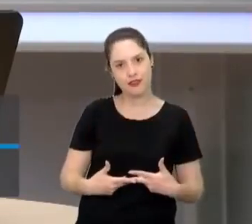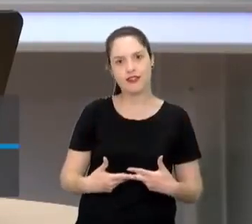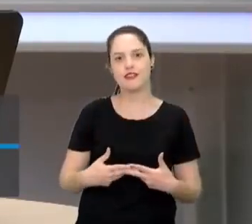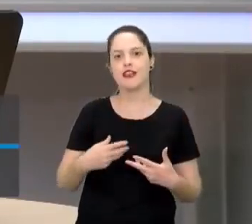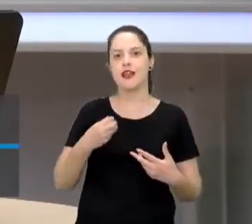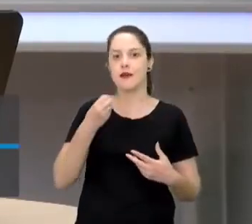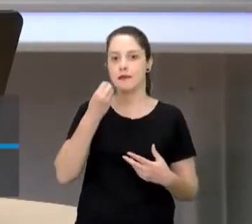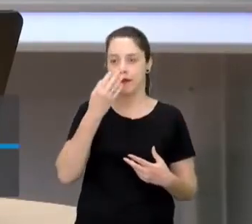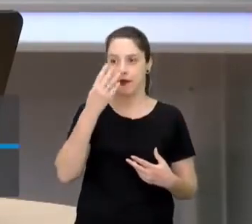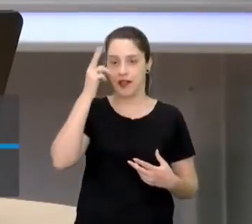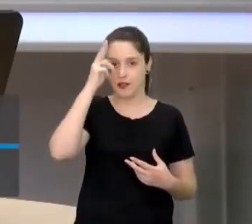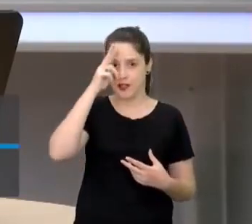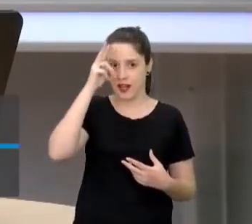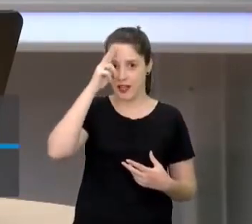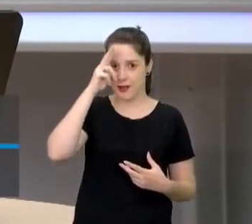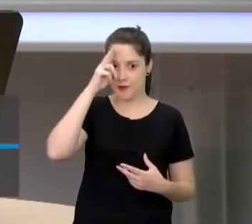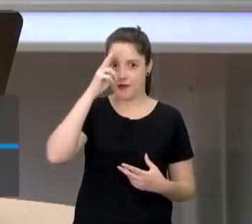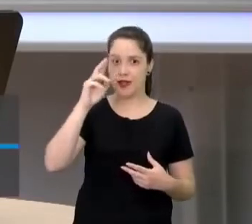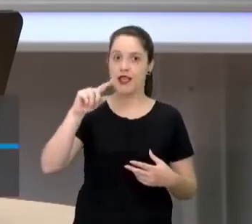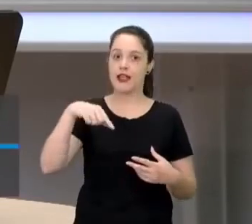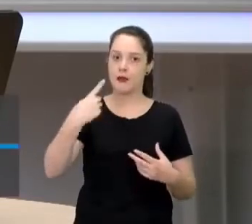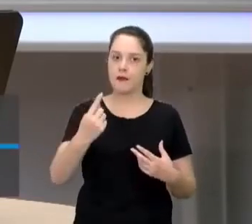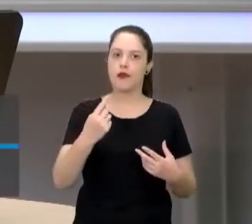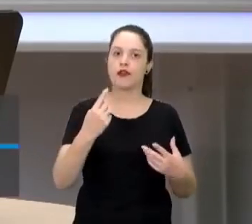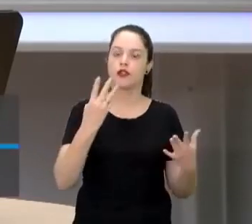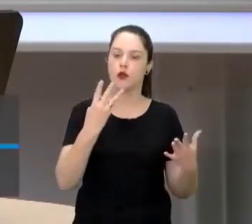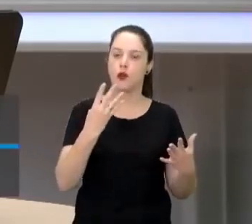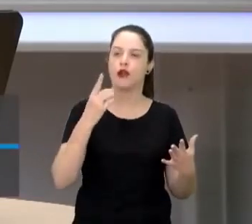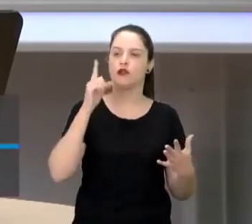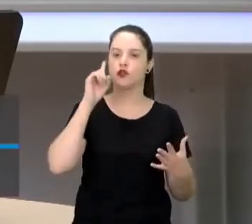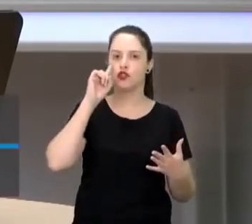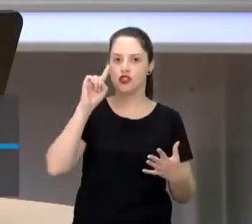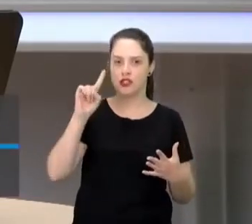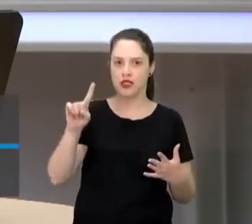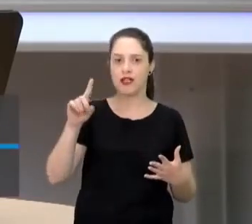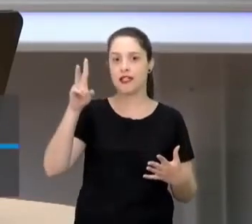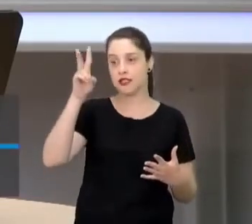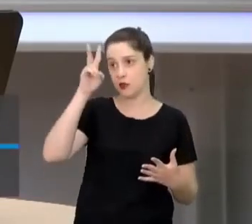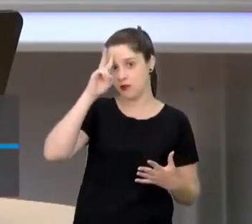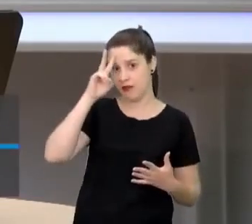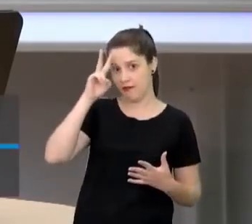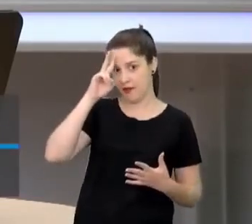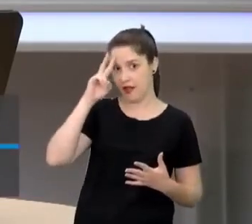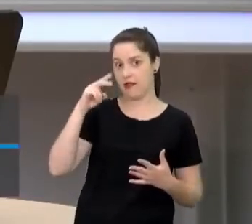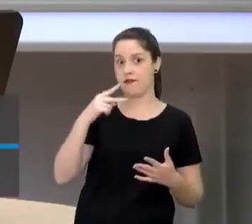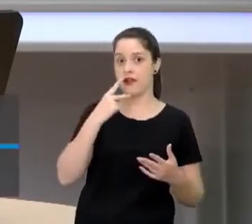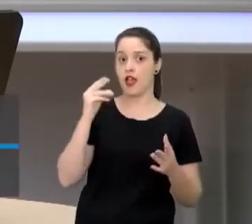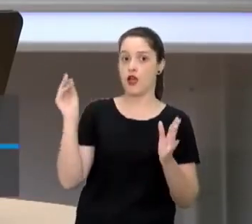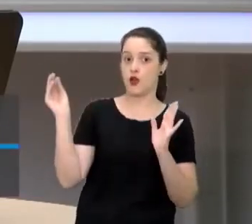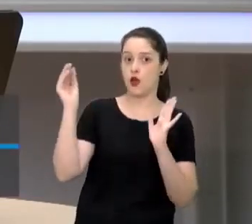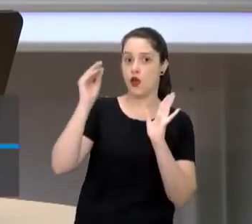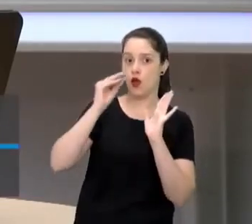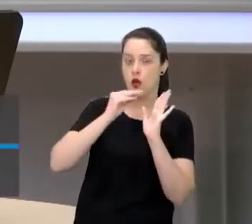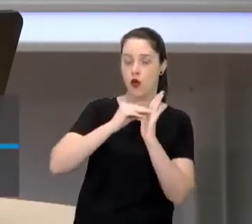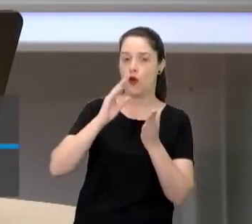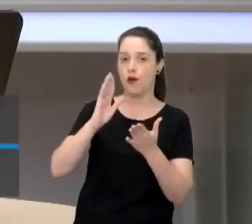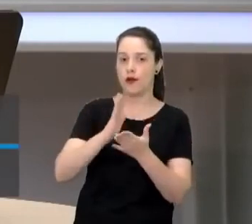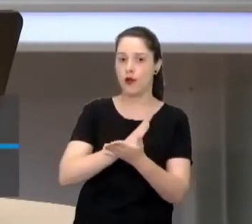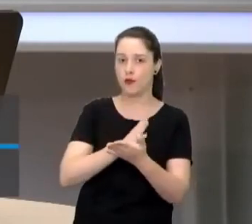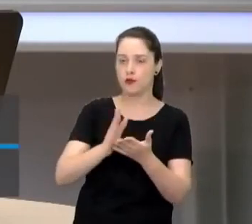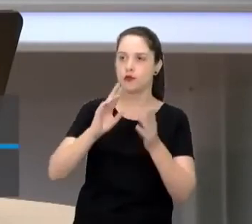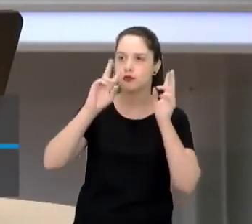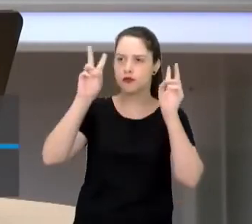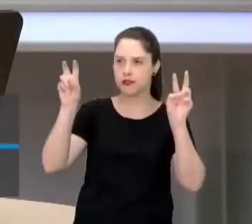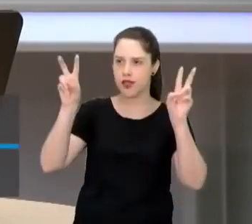gente relembrar. E na quarta e no quinto dia, né, que é na sexta e na segunda-feira, a gente vai colocar aí alguns outros